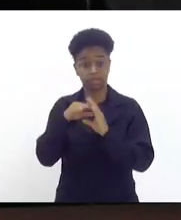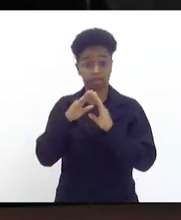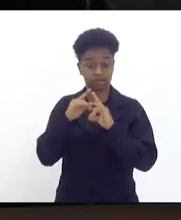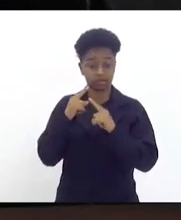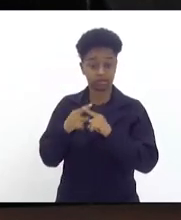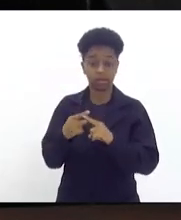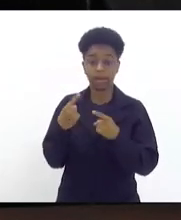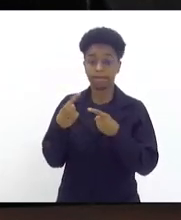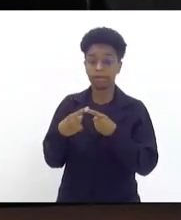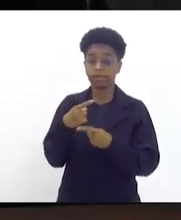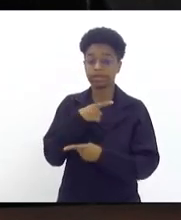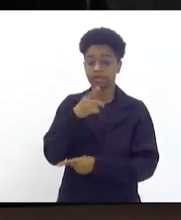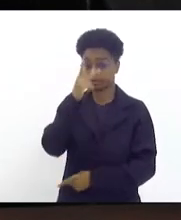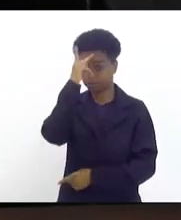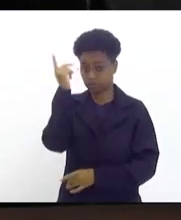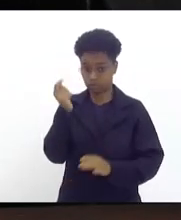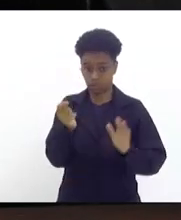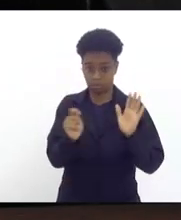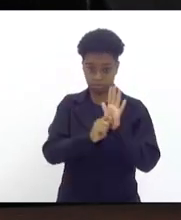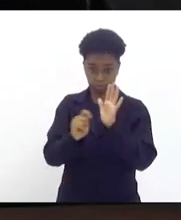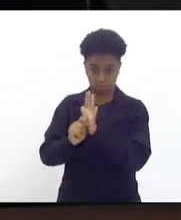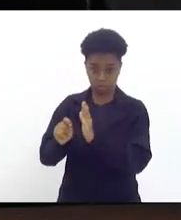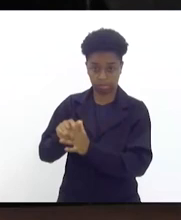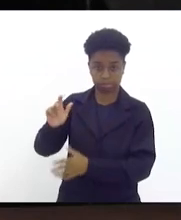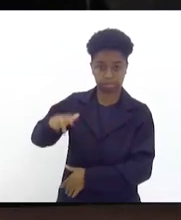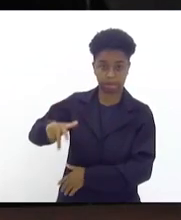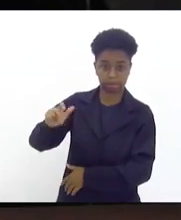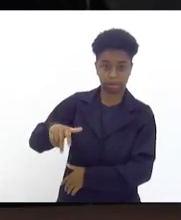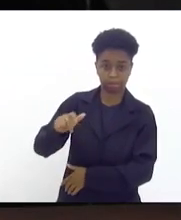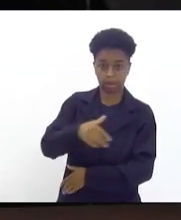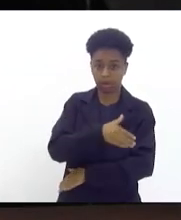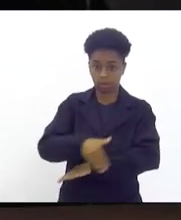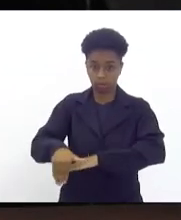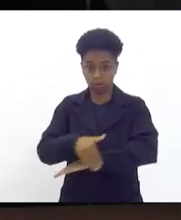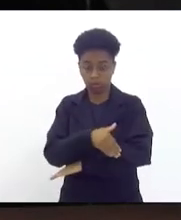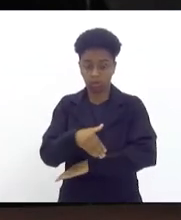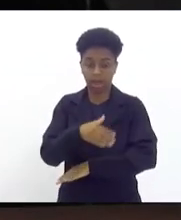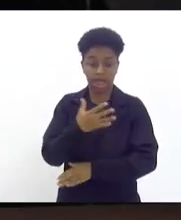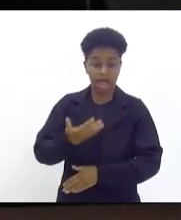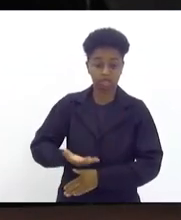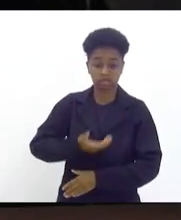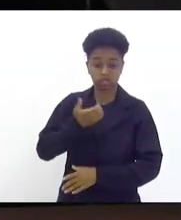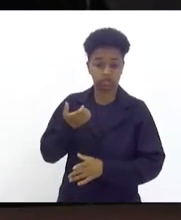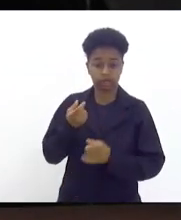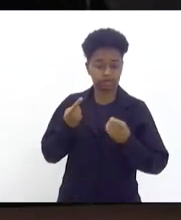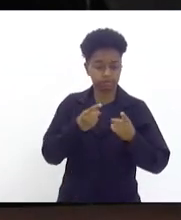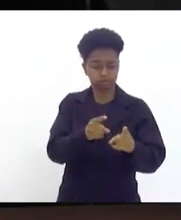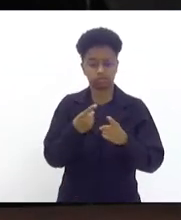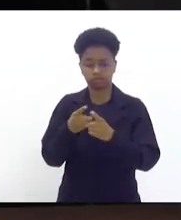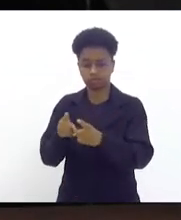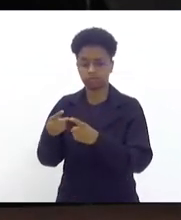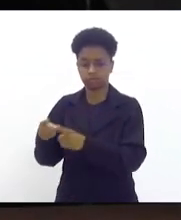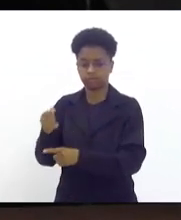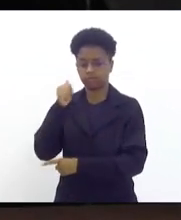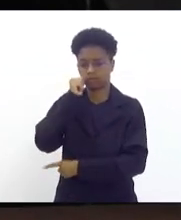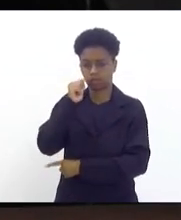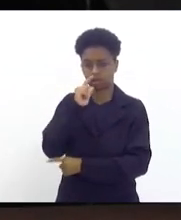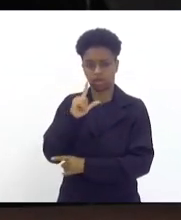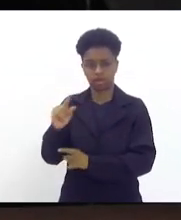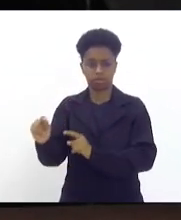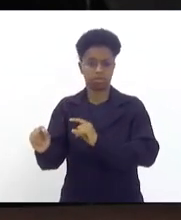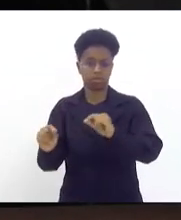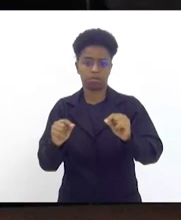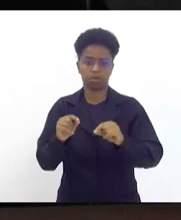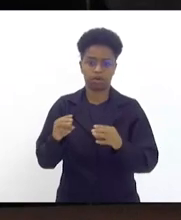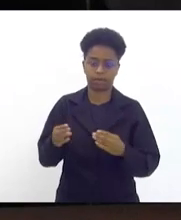porque tinha um exatamente intimidando as senhorinhas que estavam saindo da missa da